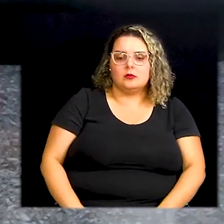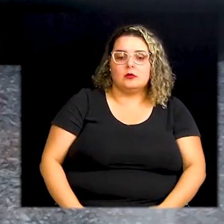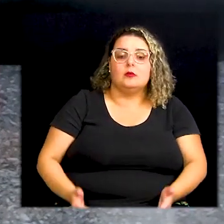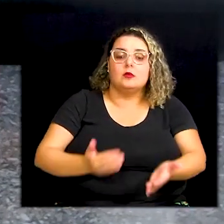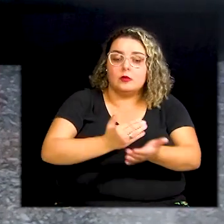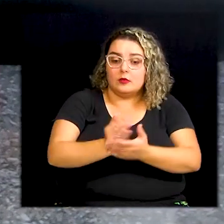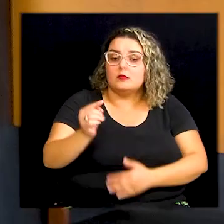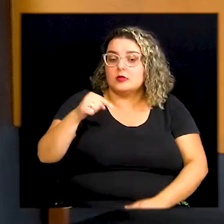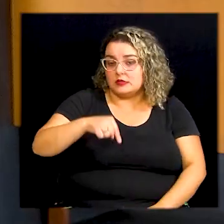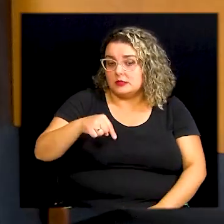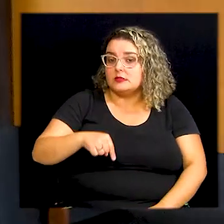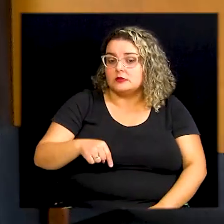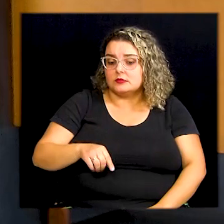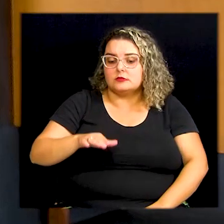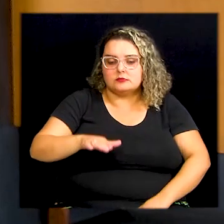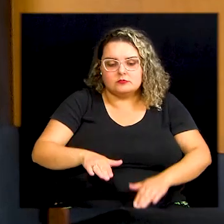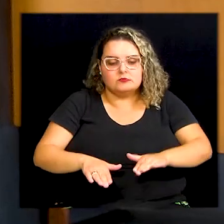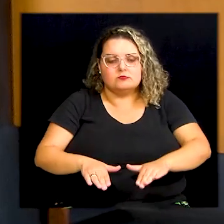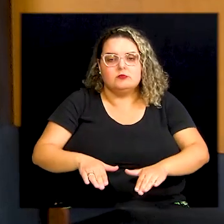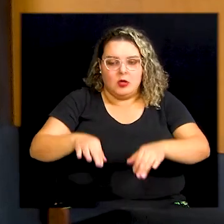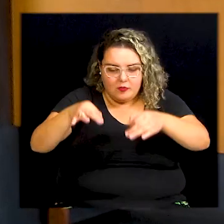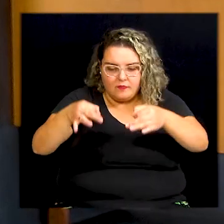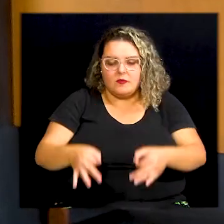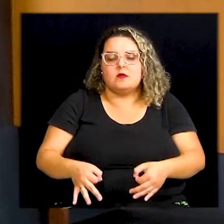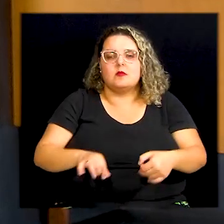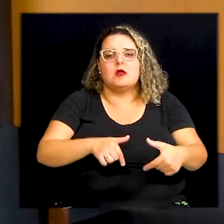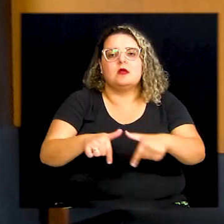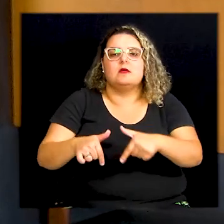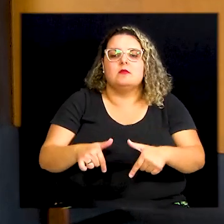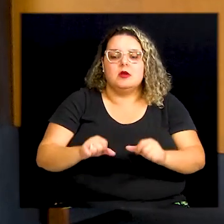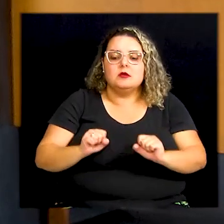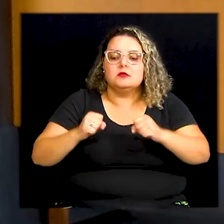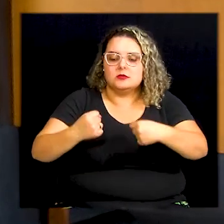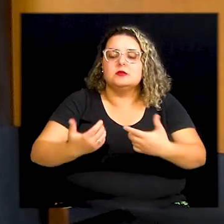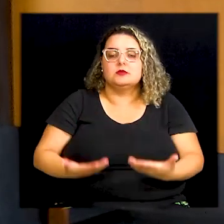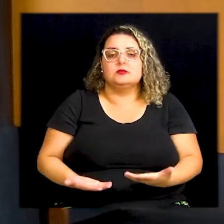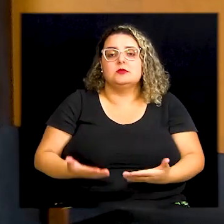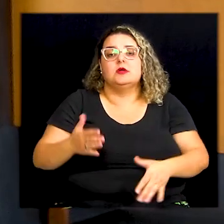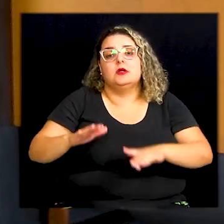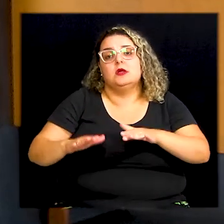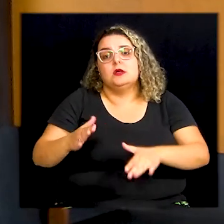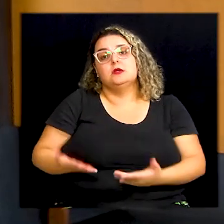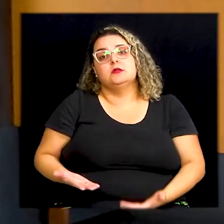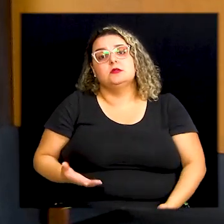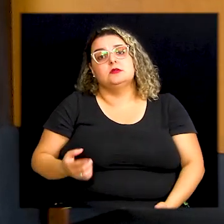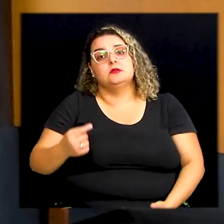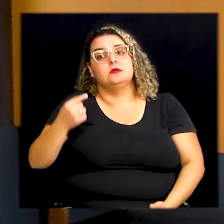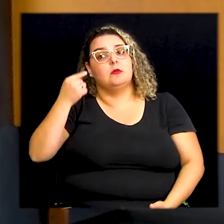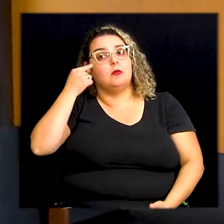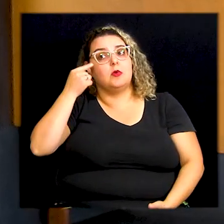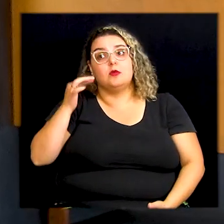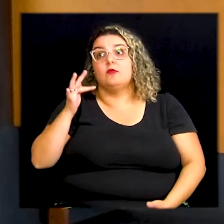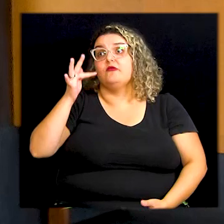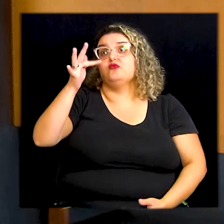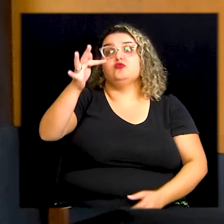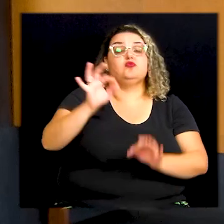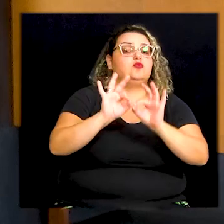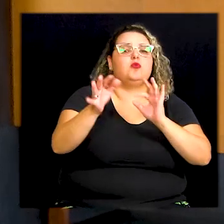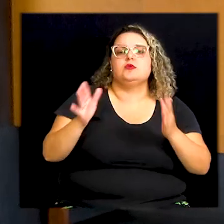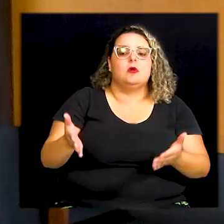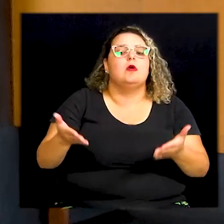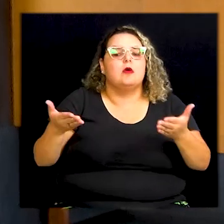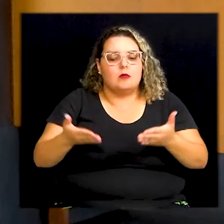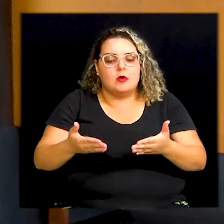temos que começar com os pés no chão, trabalhar, se dedicar. Às vezes a gente não pode pensar no futuro, a gente tem que pensar no